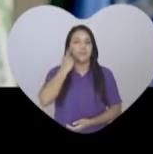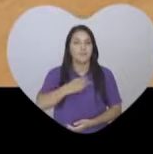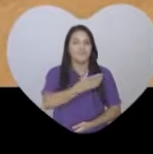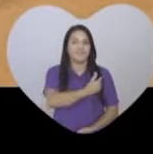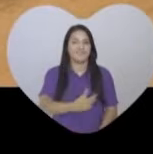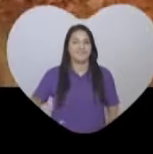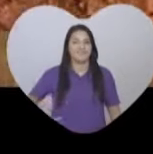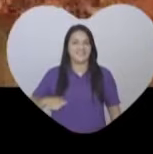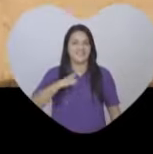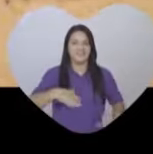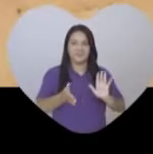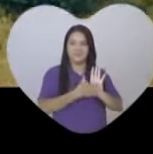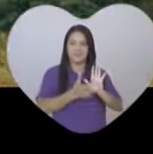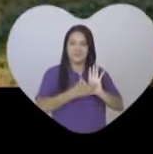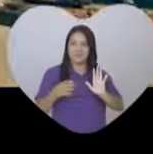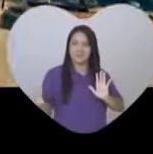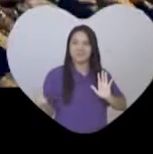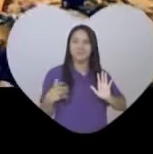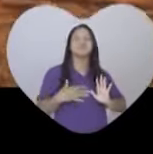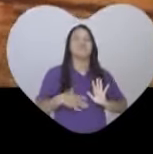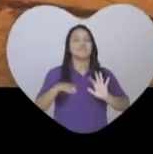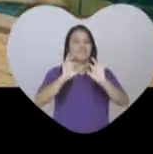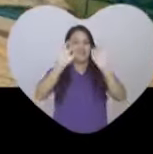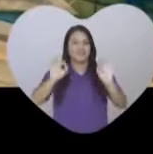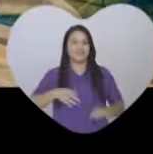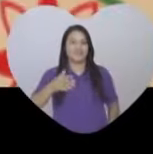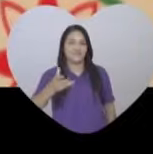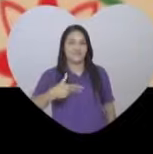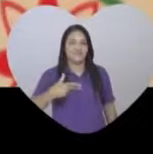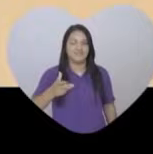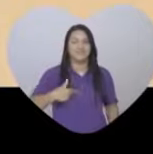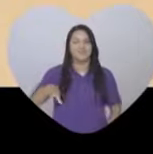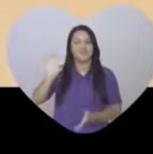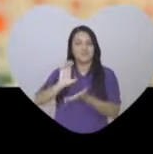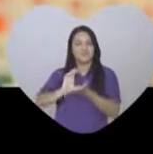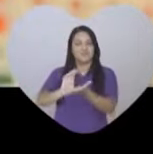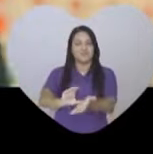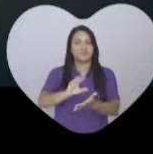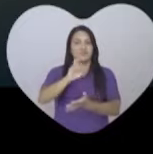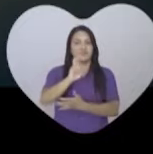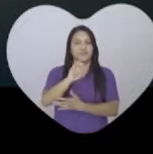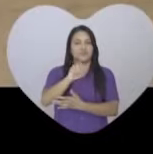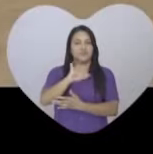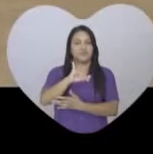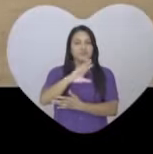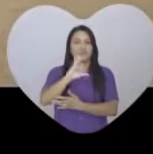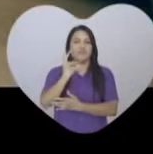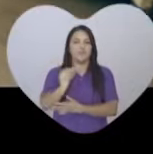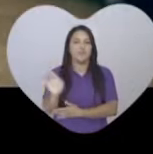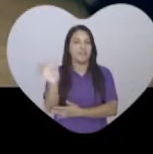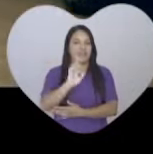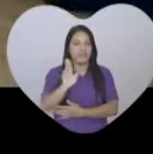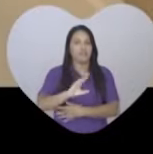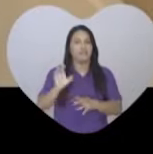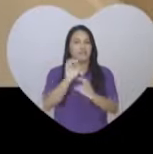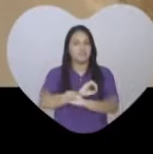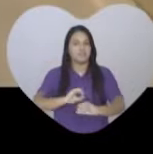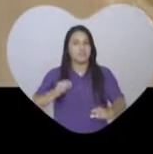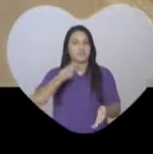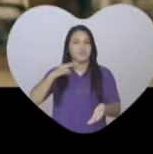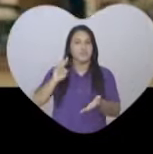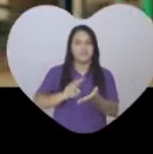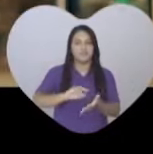para fazer. Paulo é o governador que tem propostas inovadoras, como o programa Correria, um investimento de 50 milhões